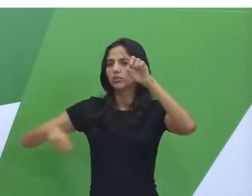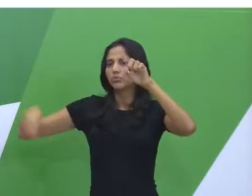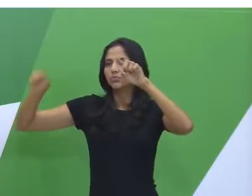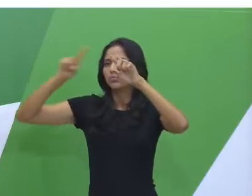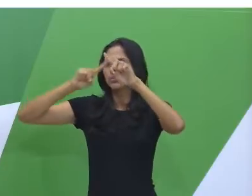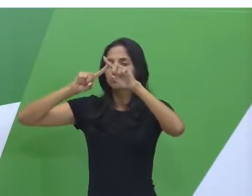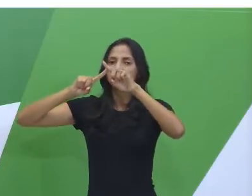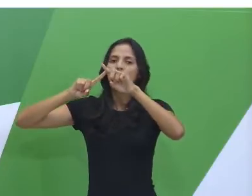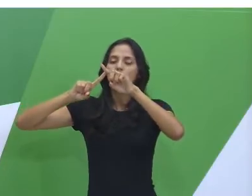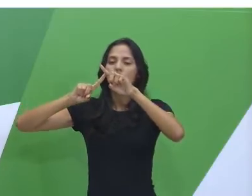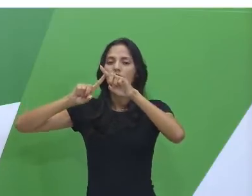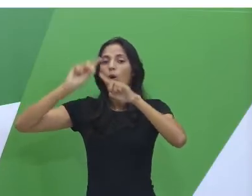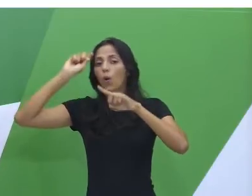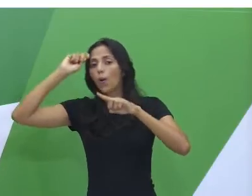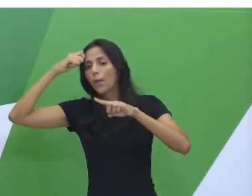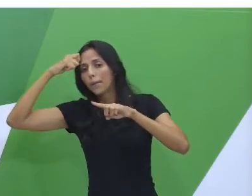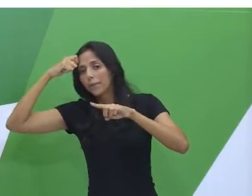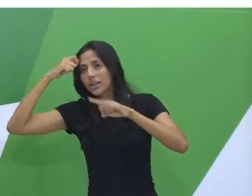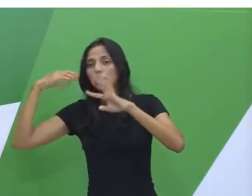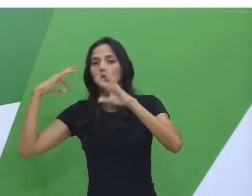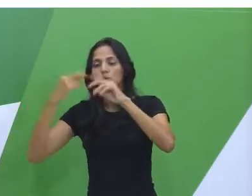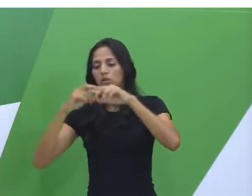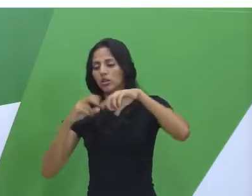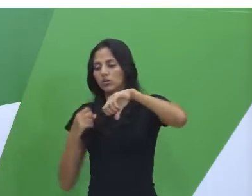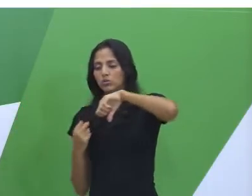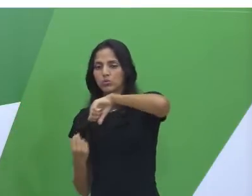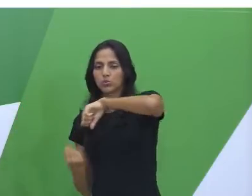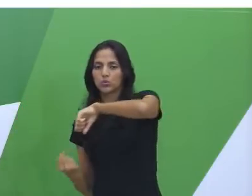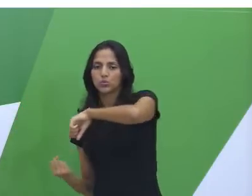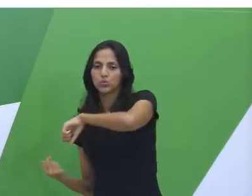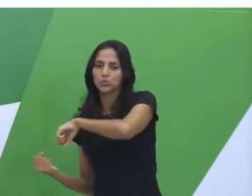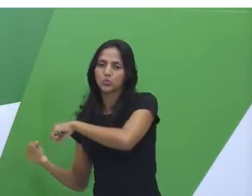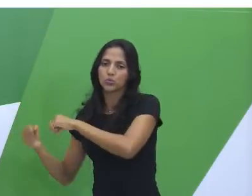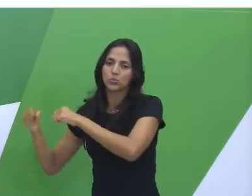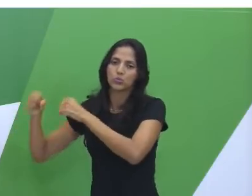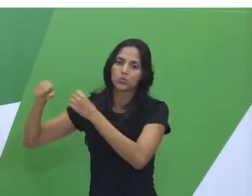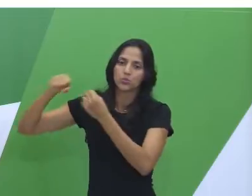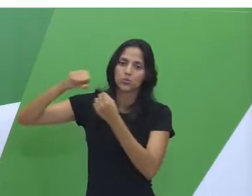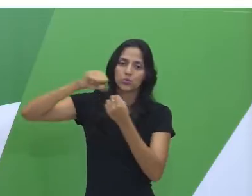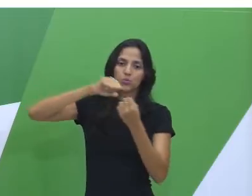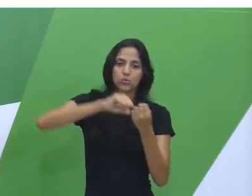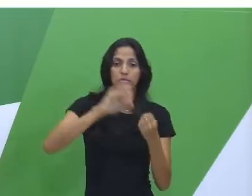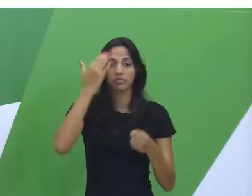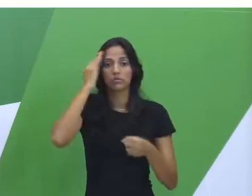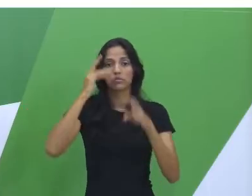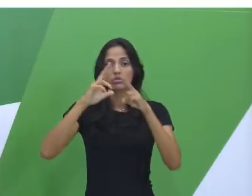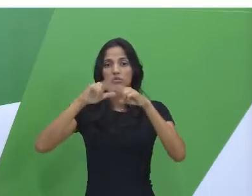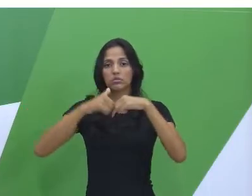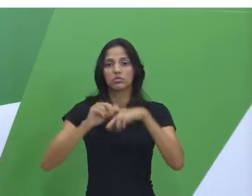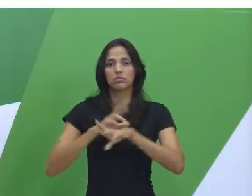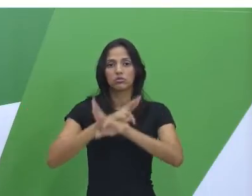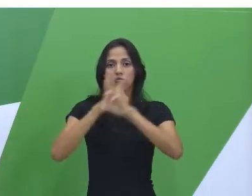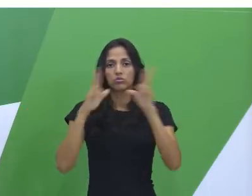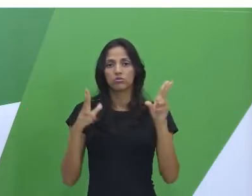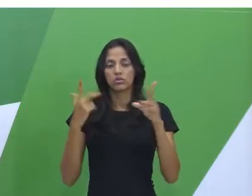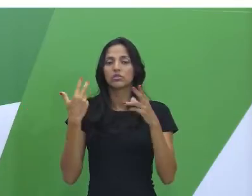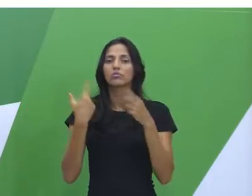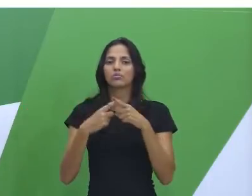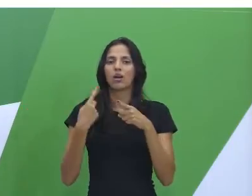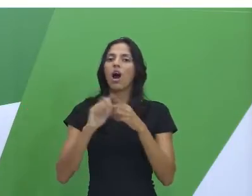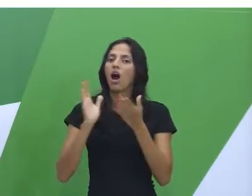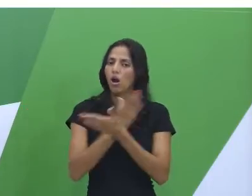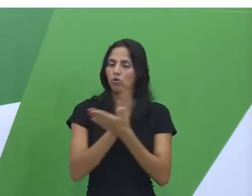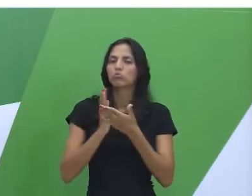dei uma volta, eu saí e voltei para o mesmo lugar. Por isso que ele se anula. É um arco interessante para